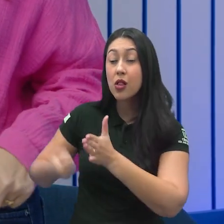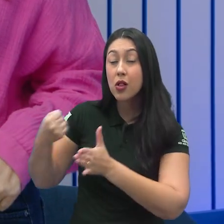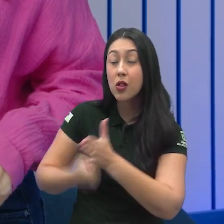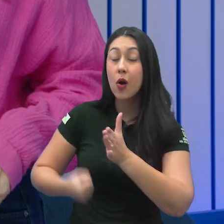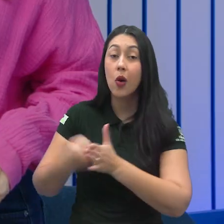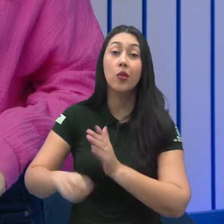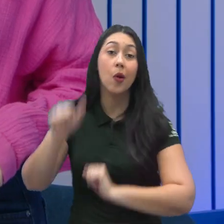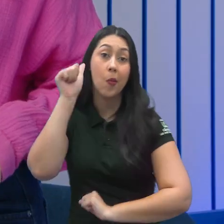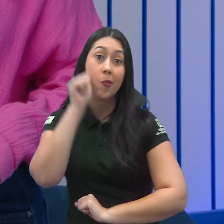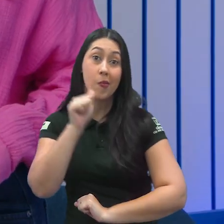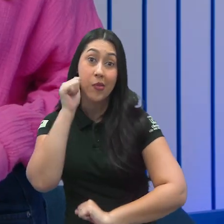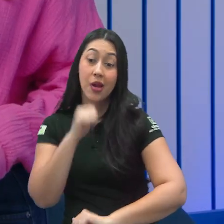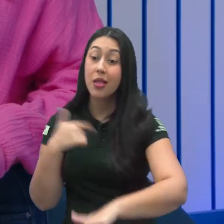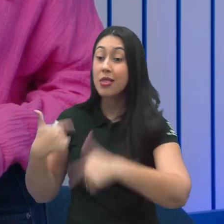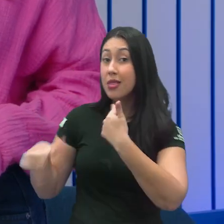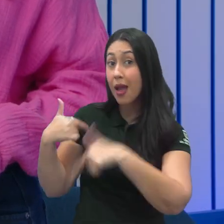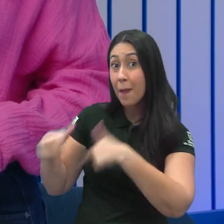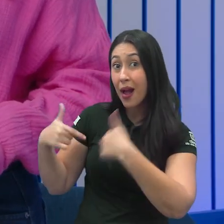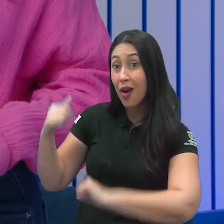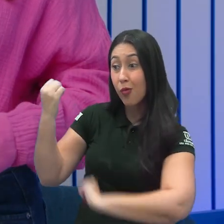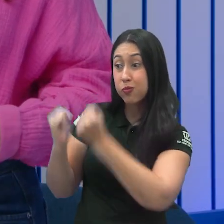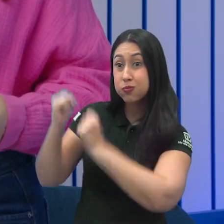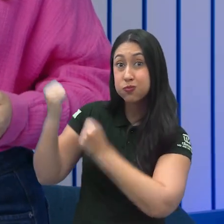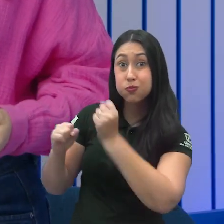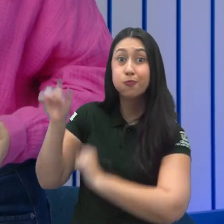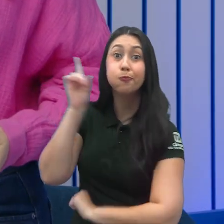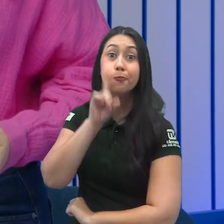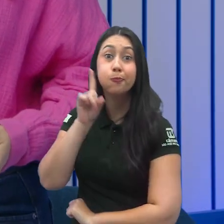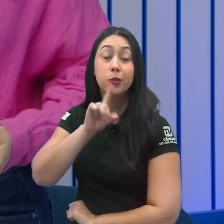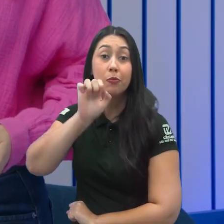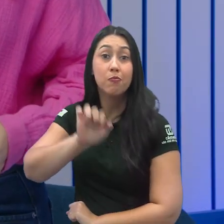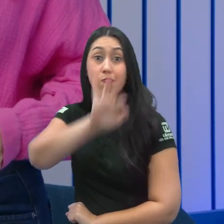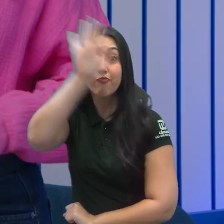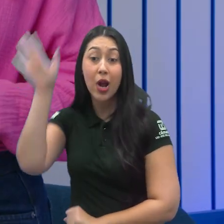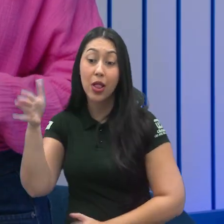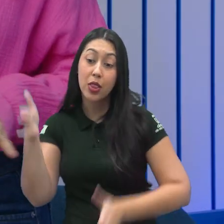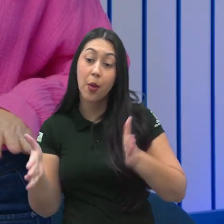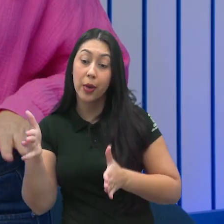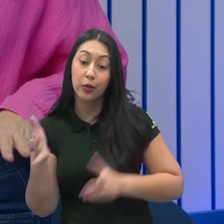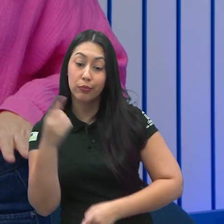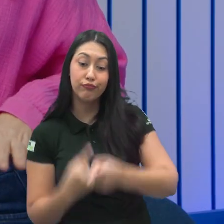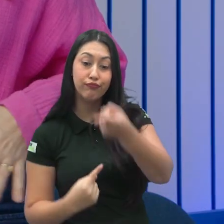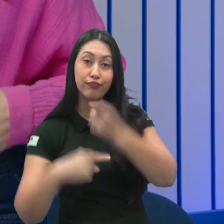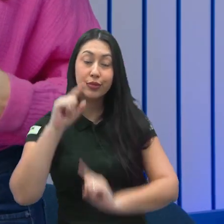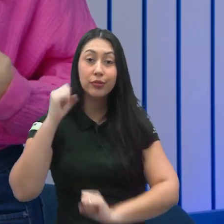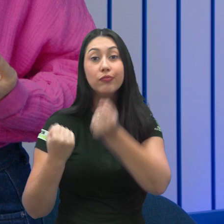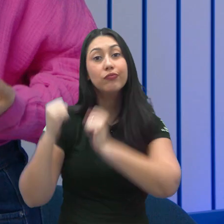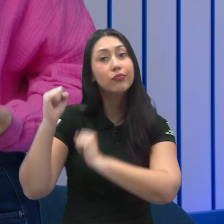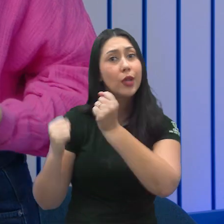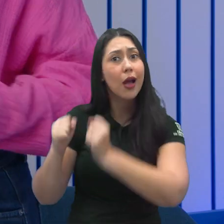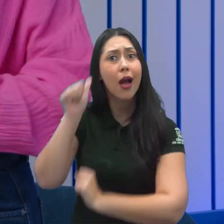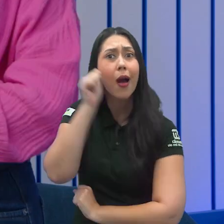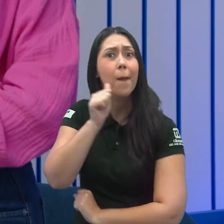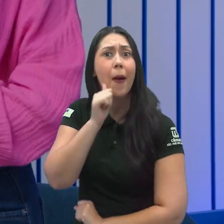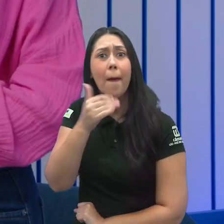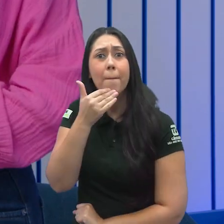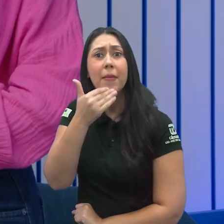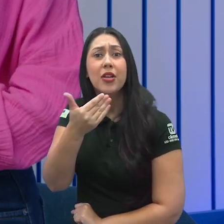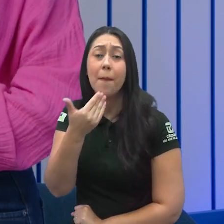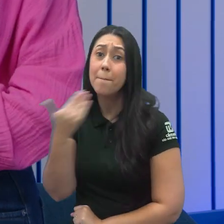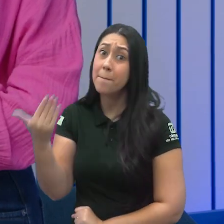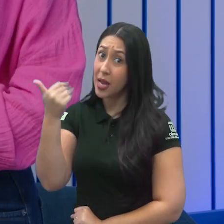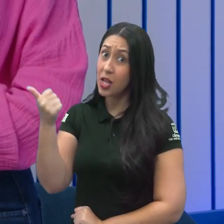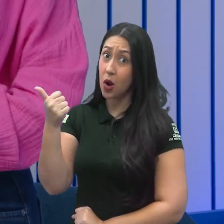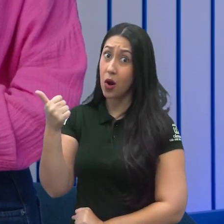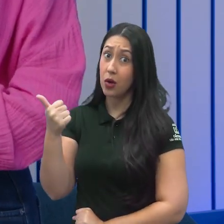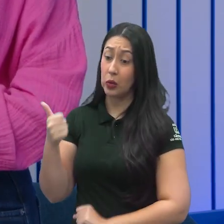em fábricas nos Estados Unidos e na Europa durante a Revolução Industrial. Elas exigiam melhores condições de trabalho. É isso mesmo.